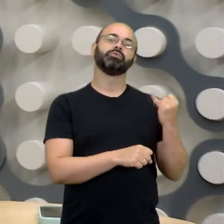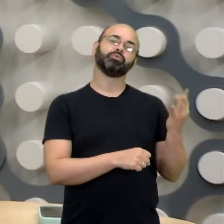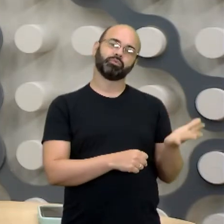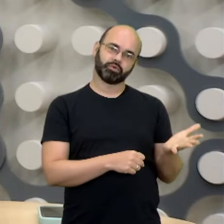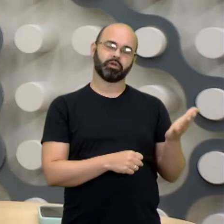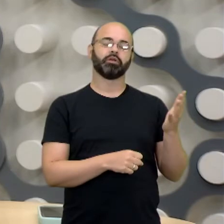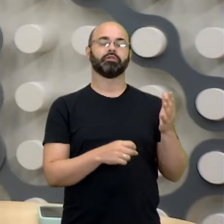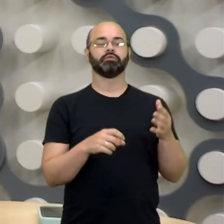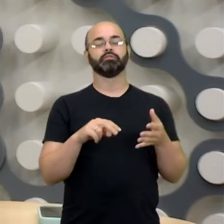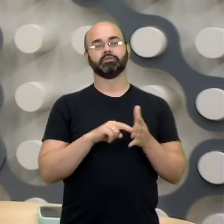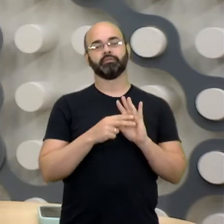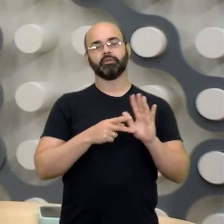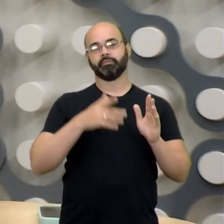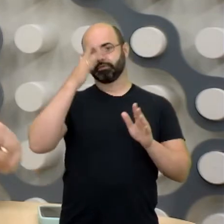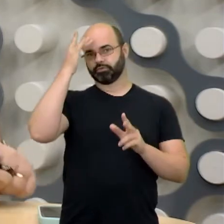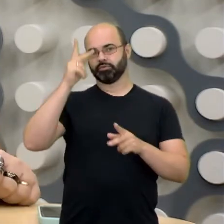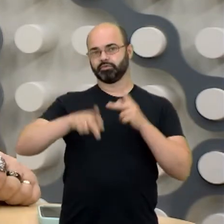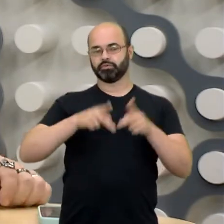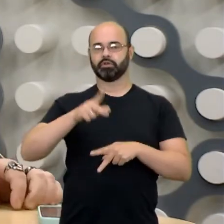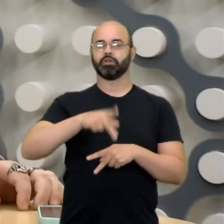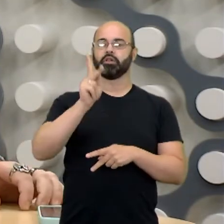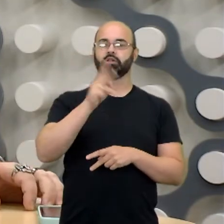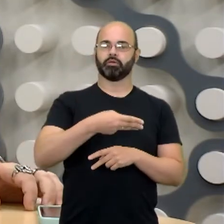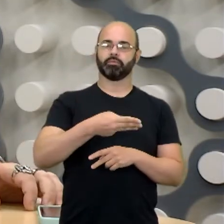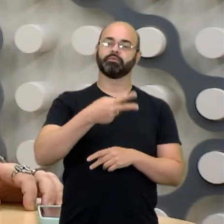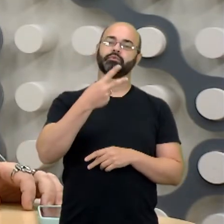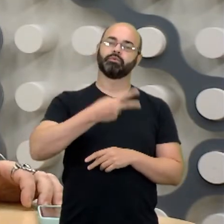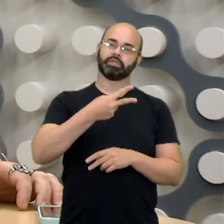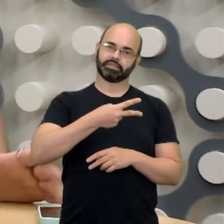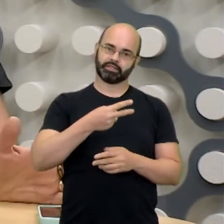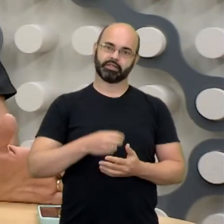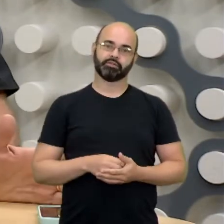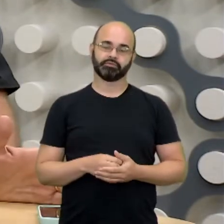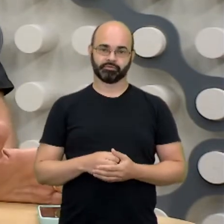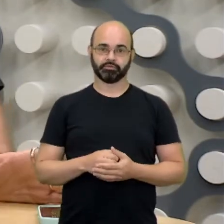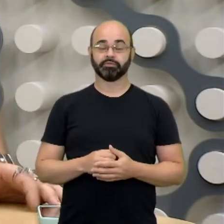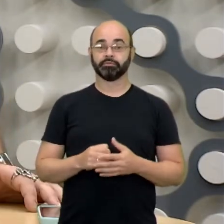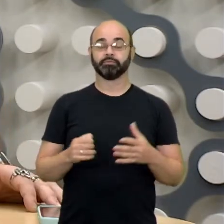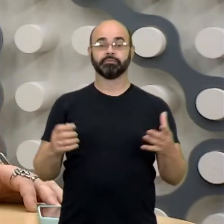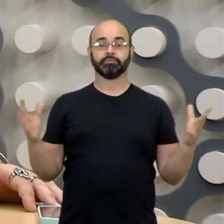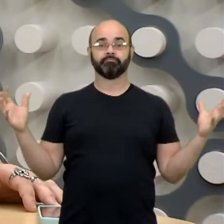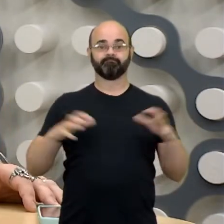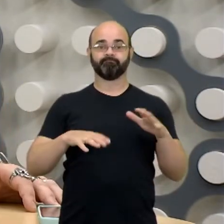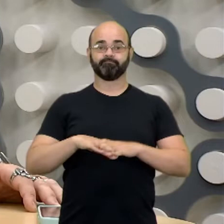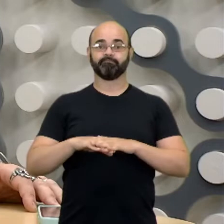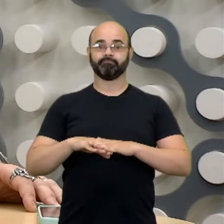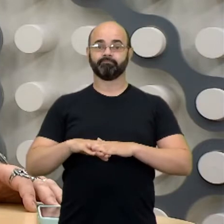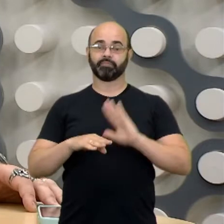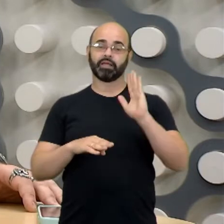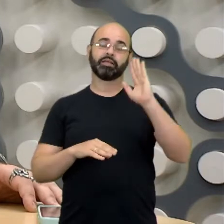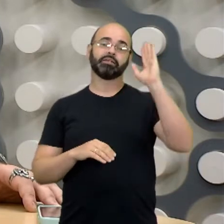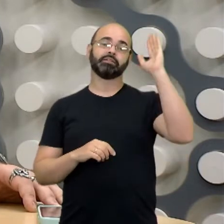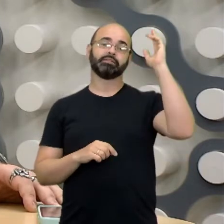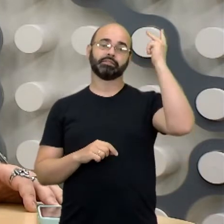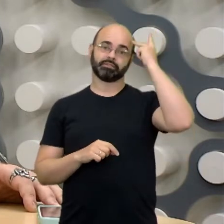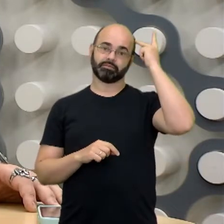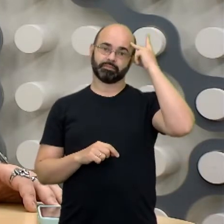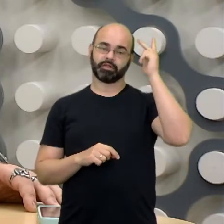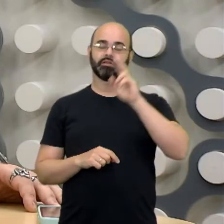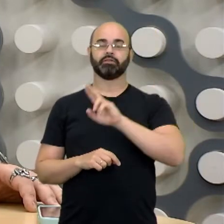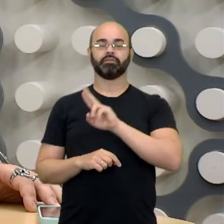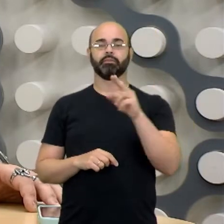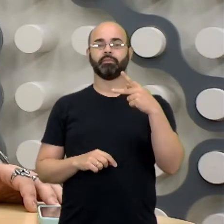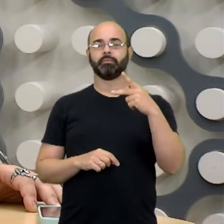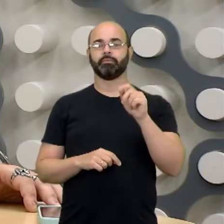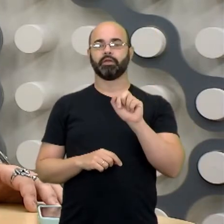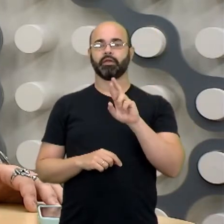quilômetro quadrado. E nós vimos lá que a maior região está aqui na cidade de São Paulo, que é, né, Paraisópolis,